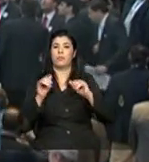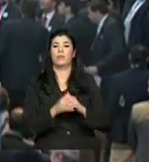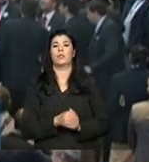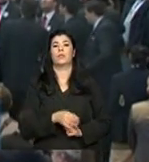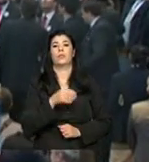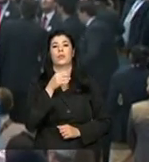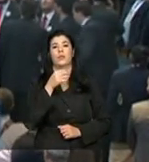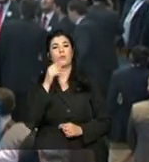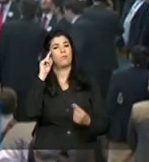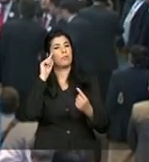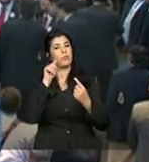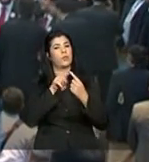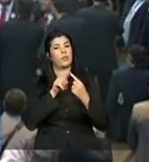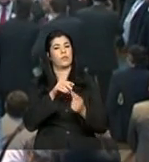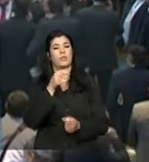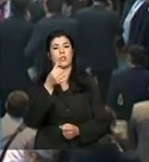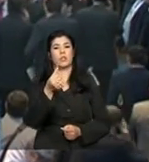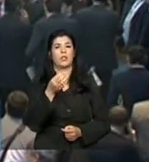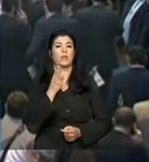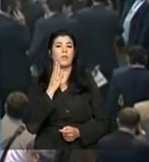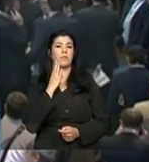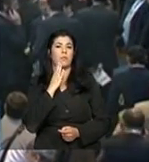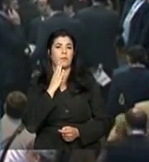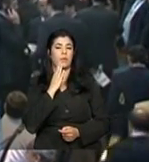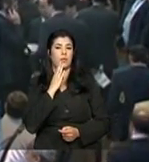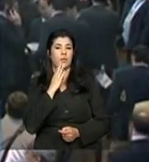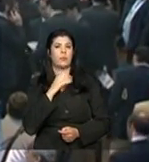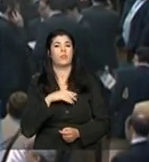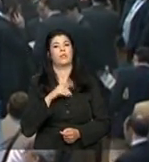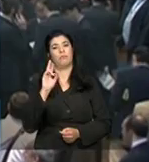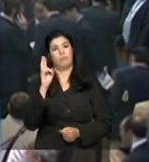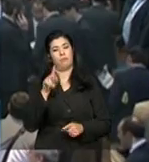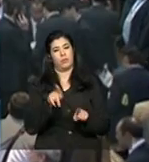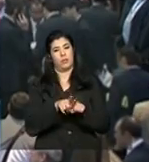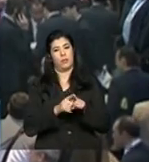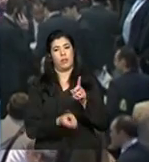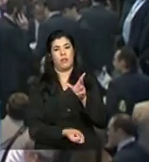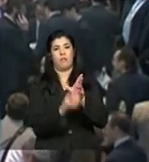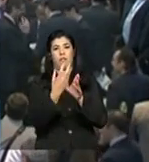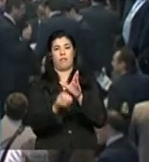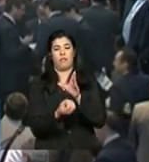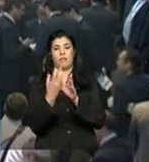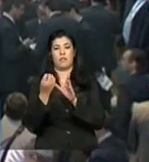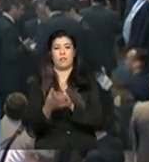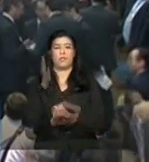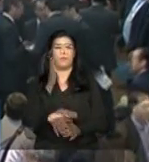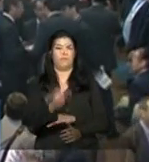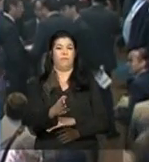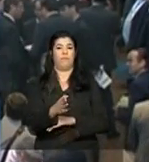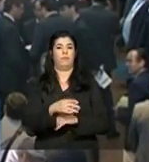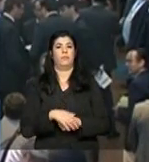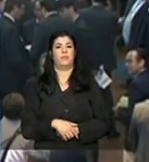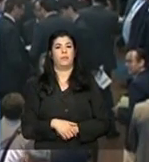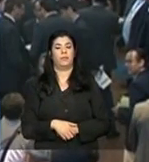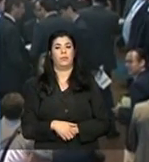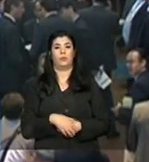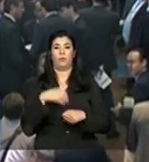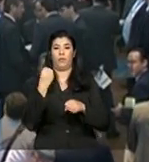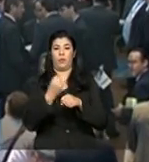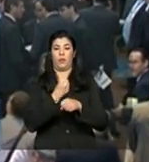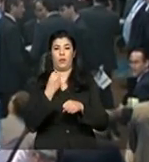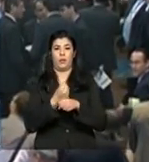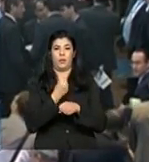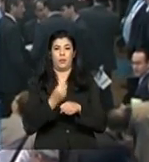6 bilhões e 300 milhões de reais e a criação de 21 mil empregos diretos. A construção dessas linhas